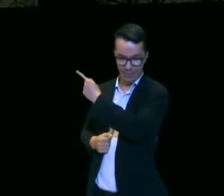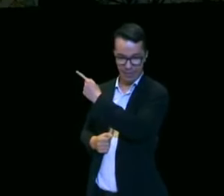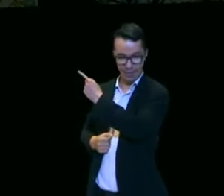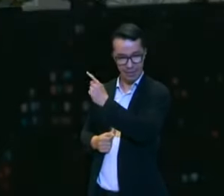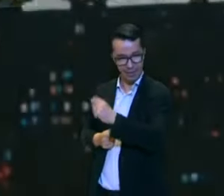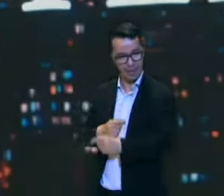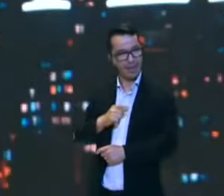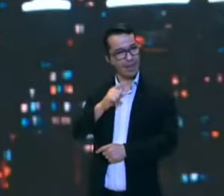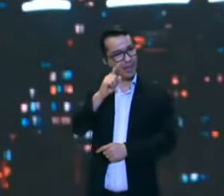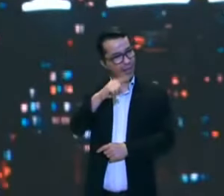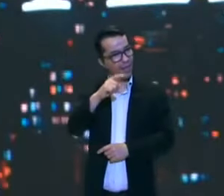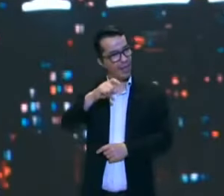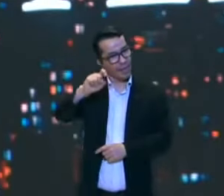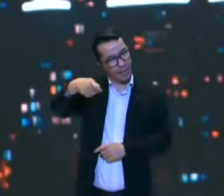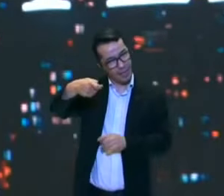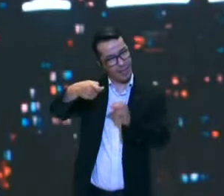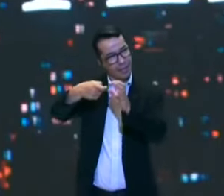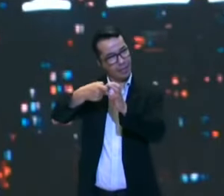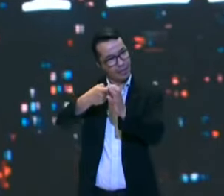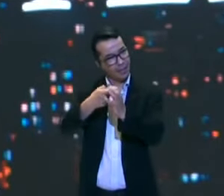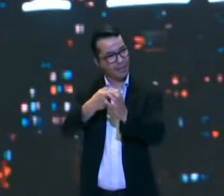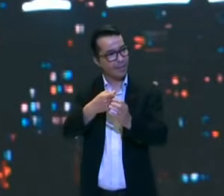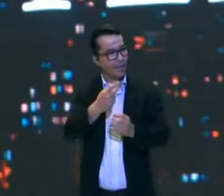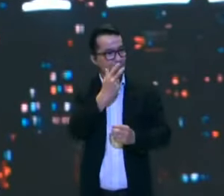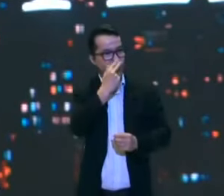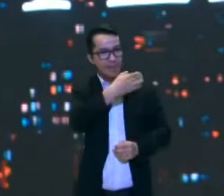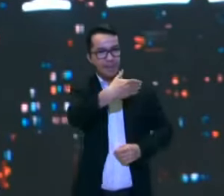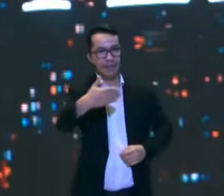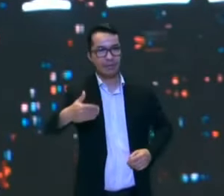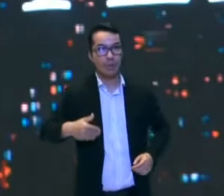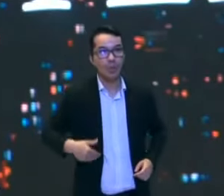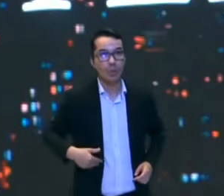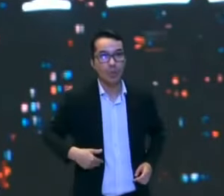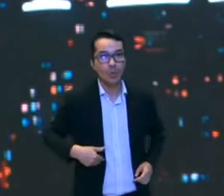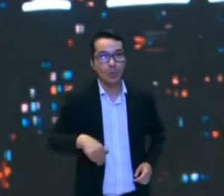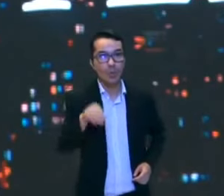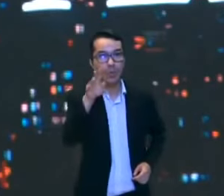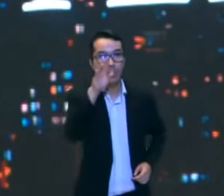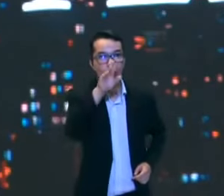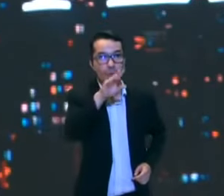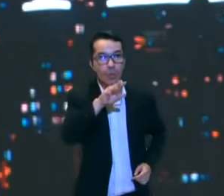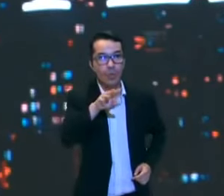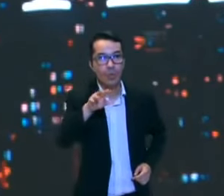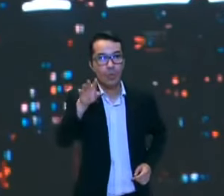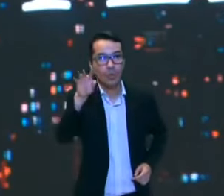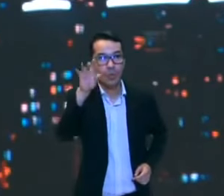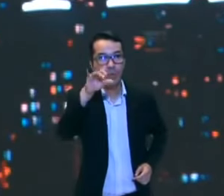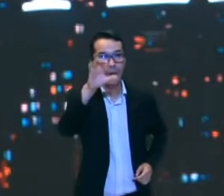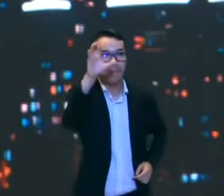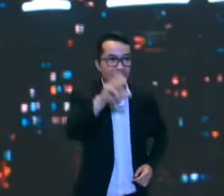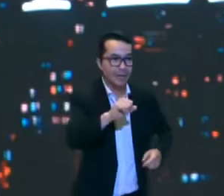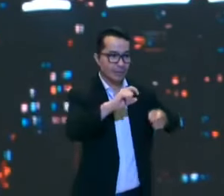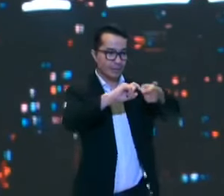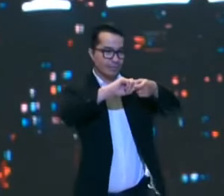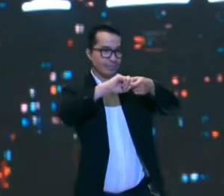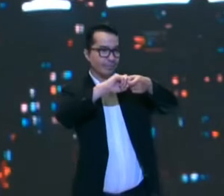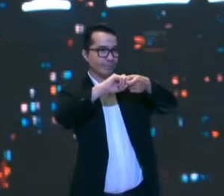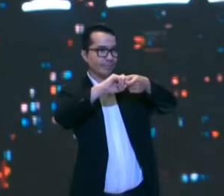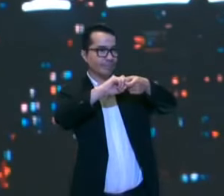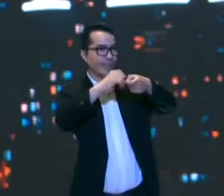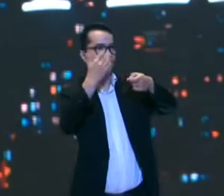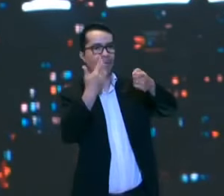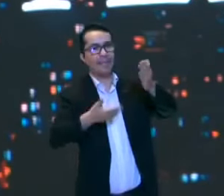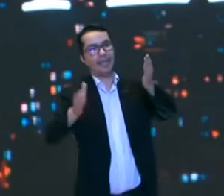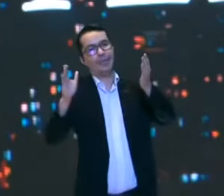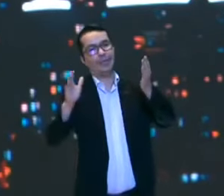Ele estimula os nossos apetites. E quando nós, então, damos